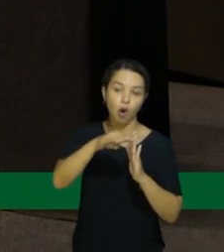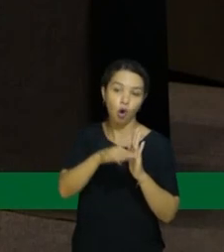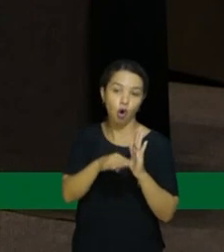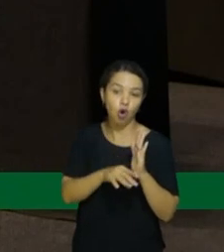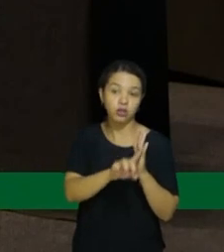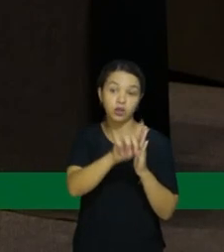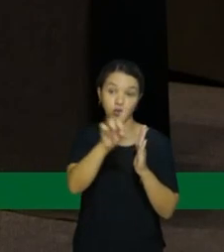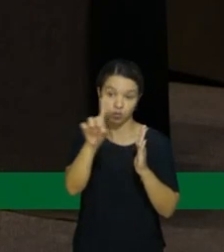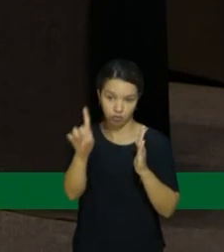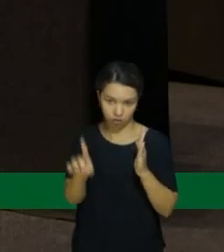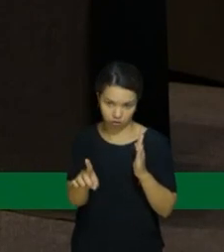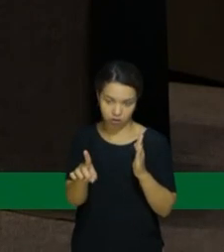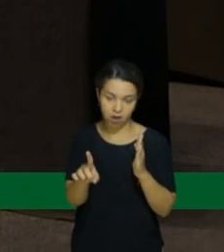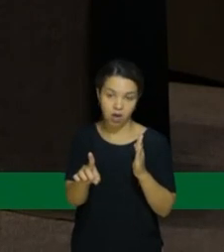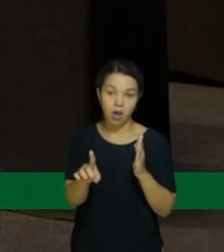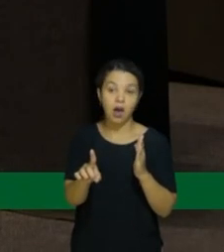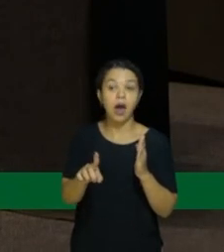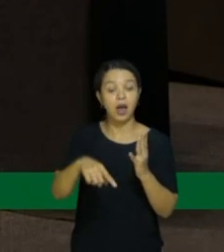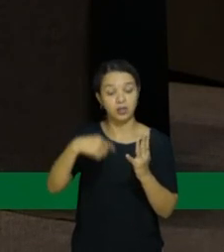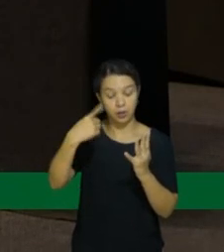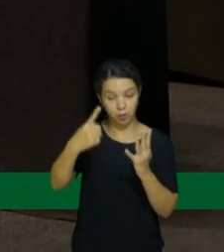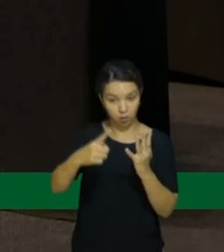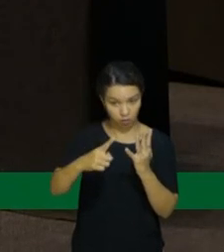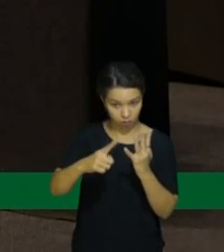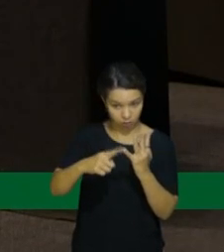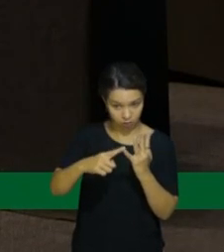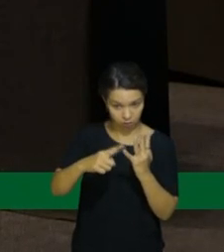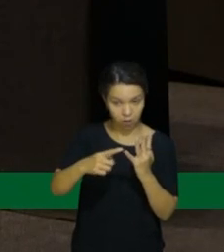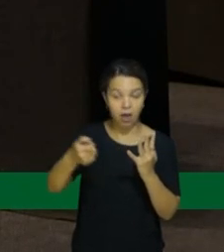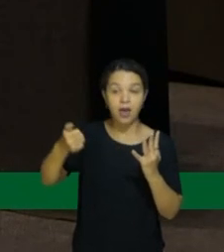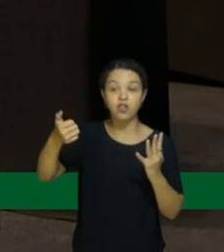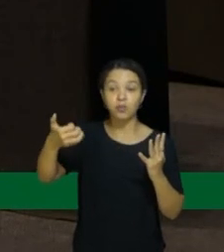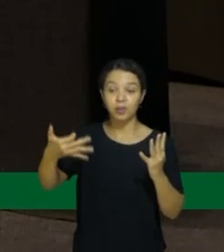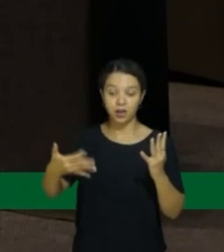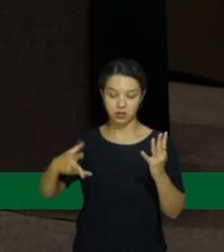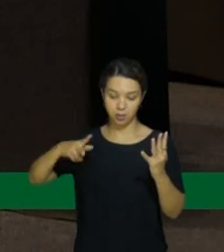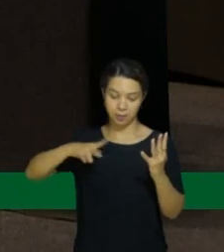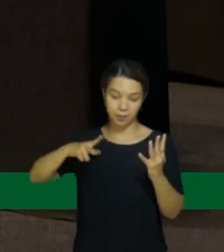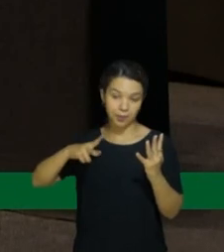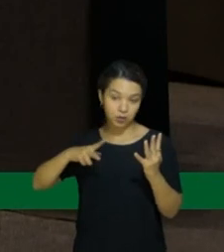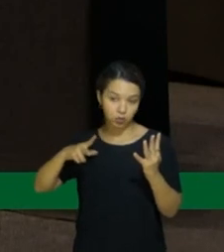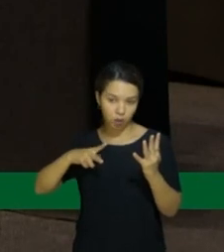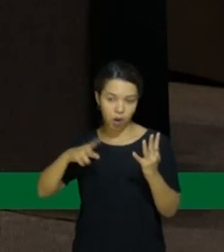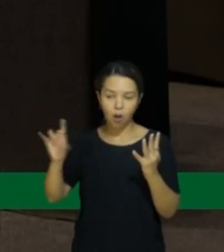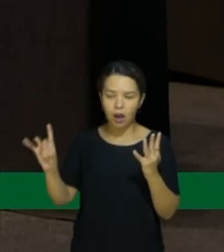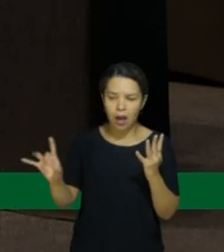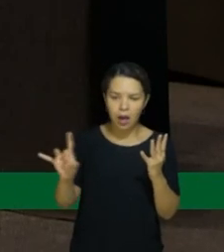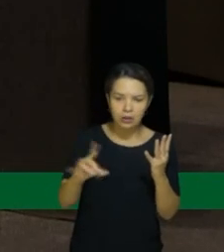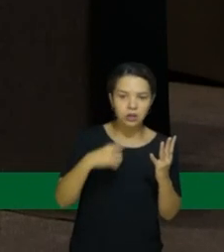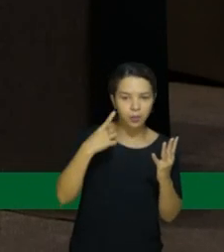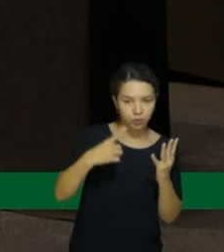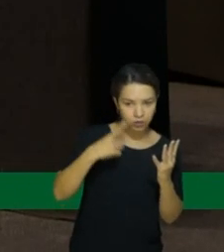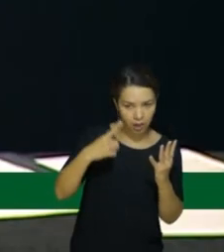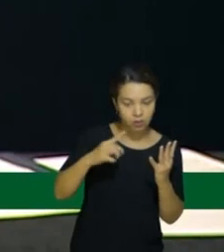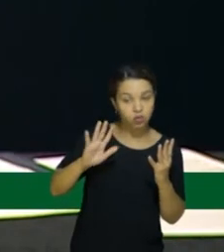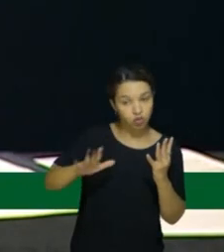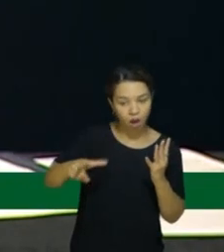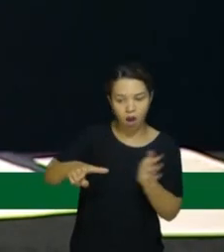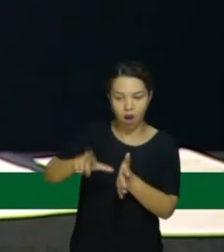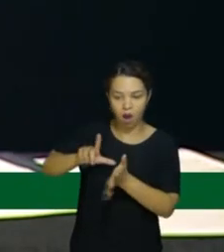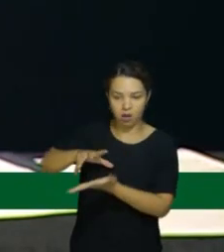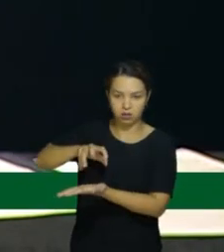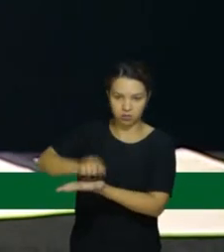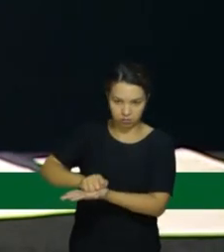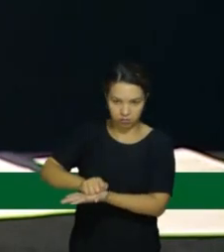finaliza a sessão com as explicações pessoais aonde falam os deputados que foram inscr então